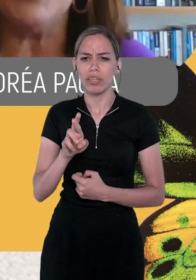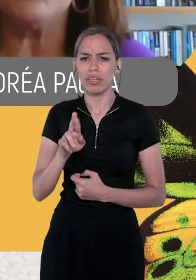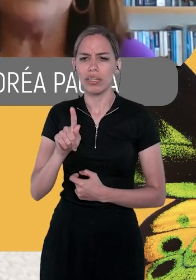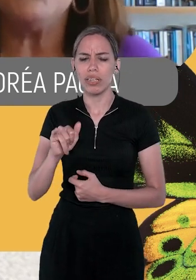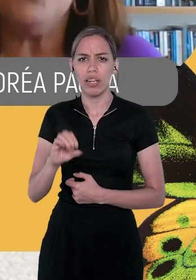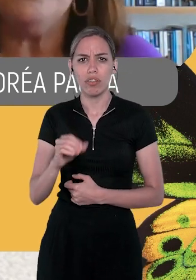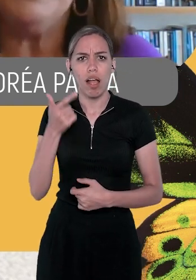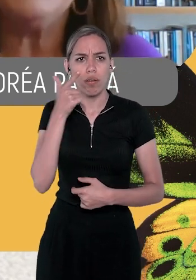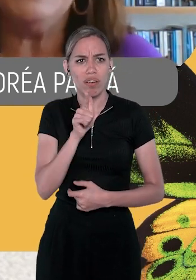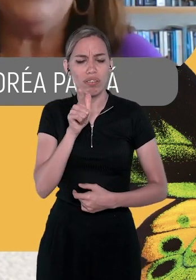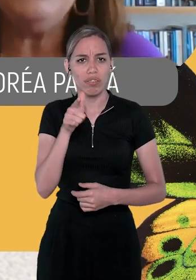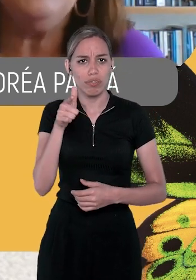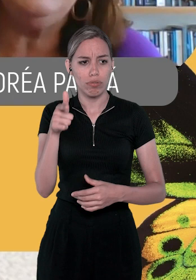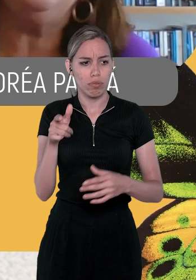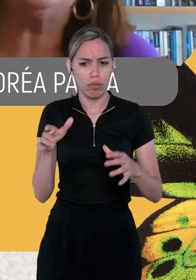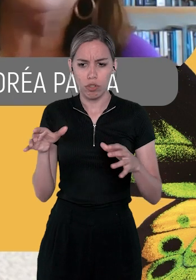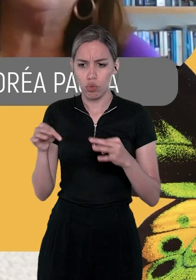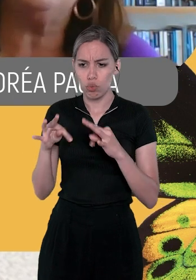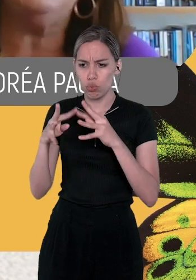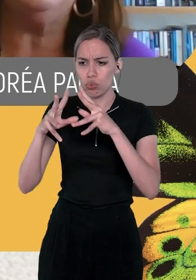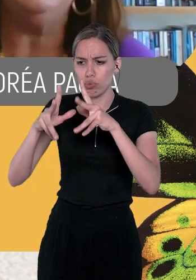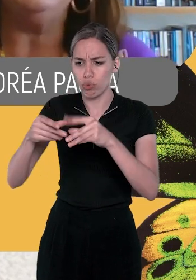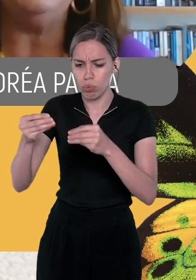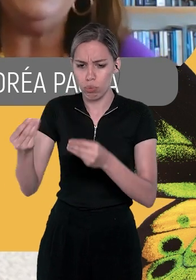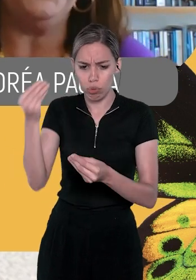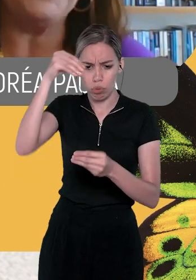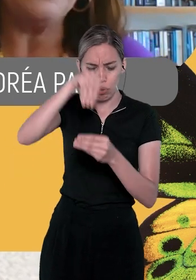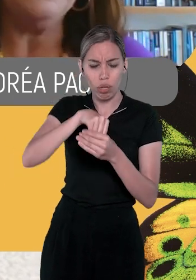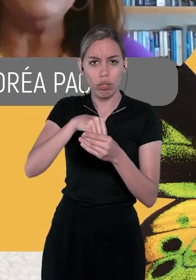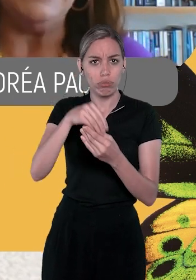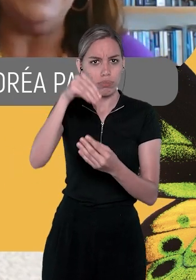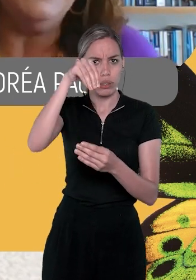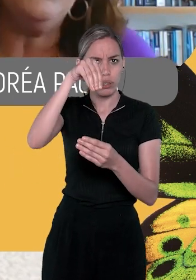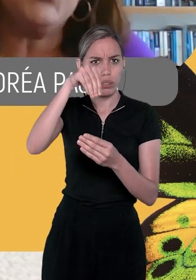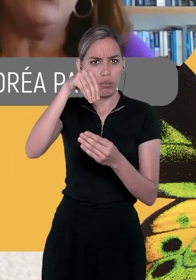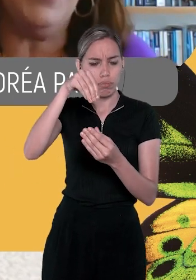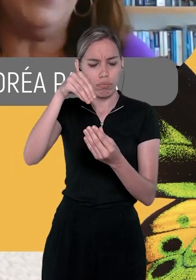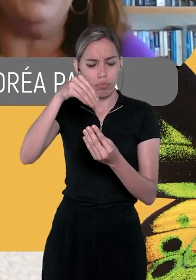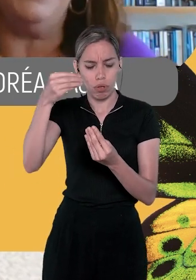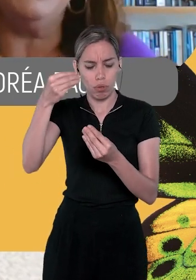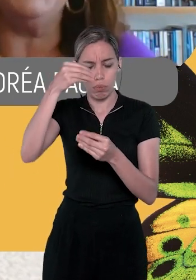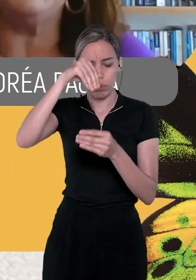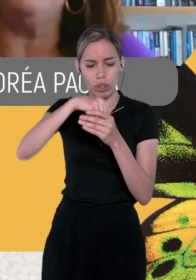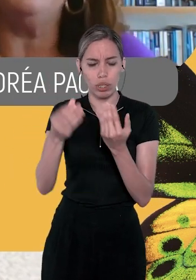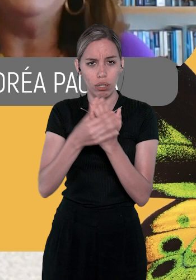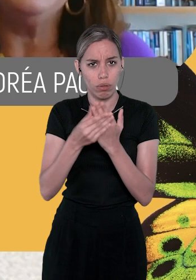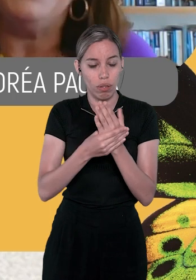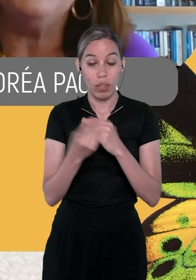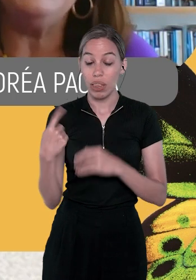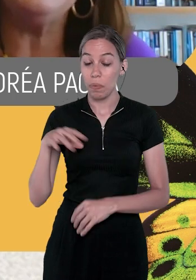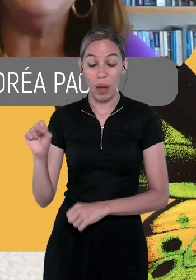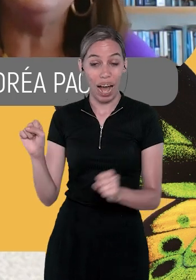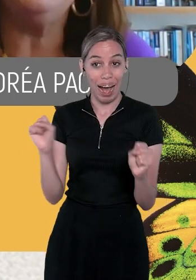essas questões num romance. Eu adorei, viu, Sérgio? Eu adorei ler não só a questão